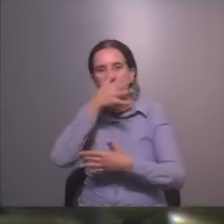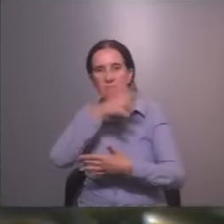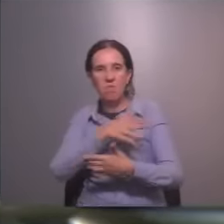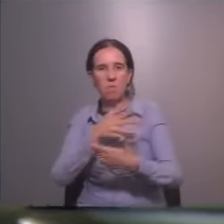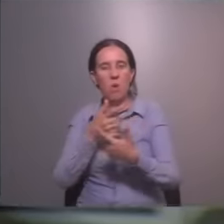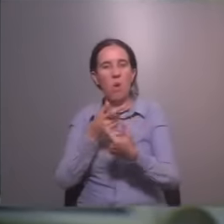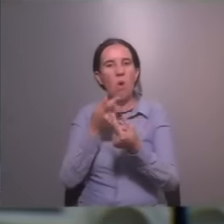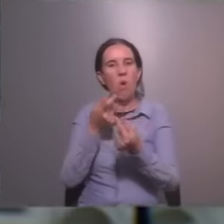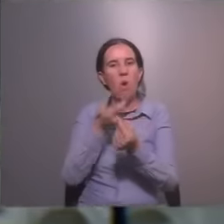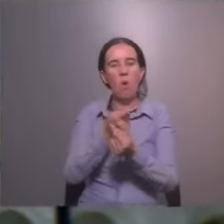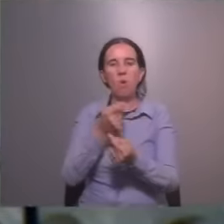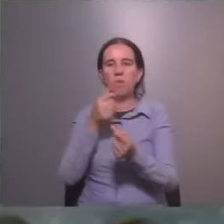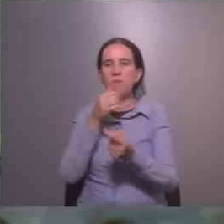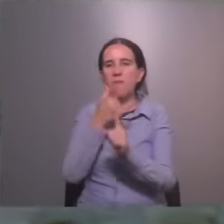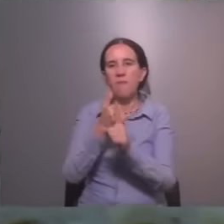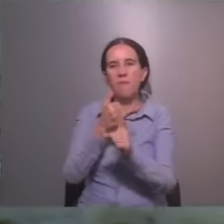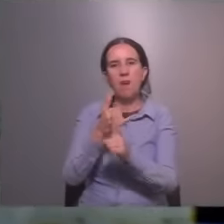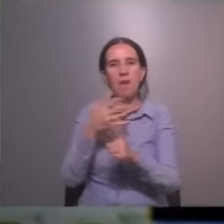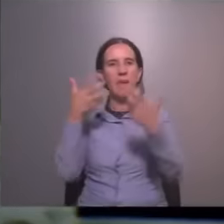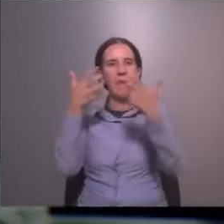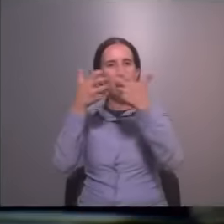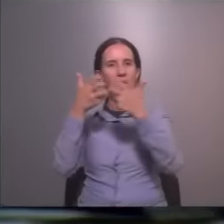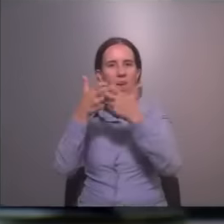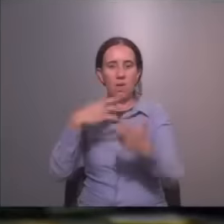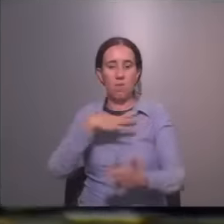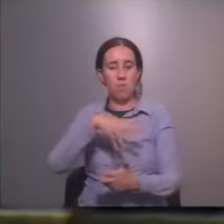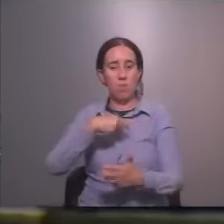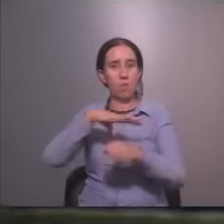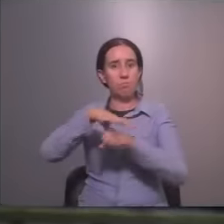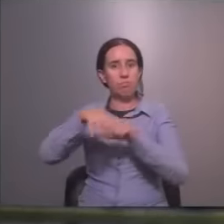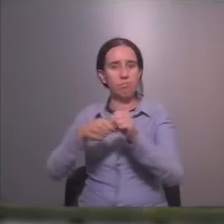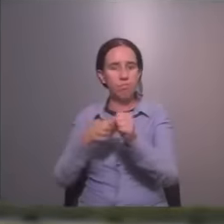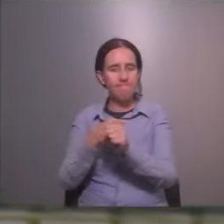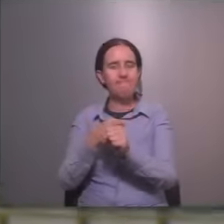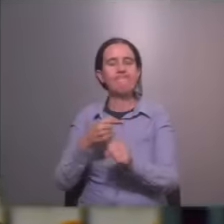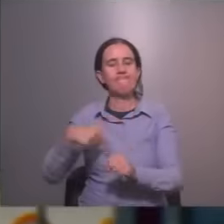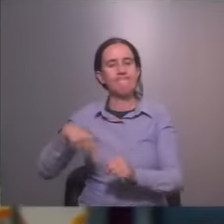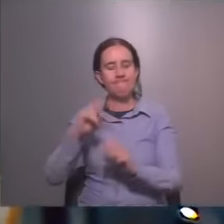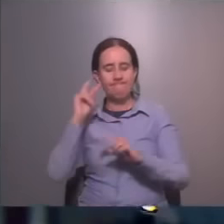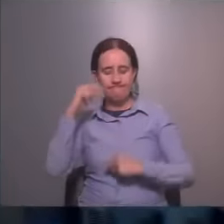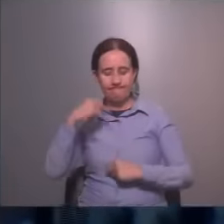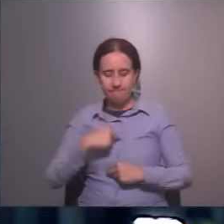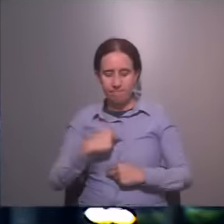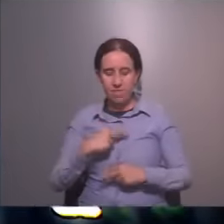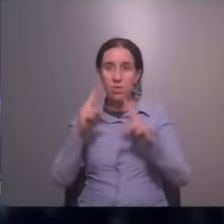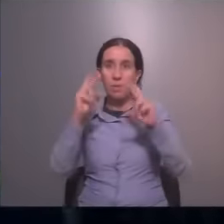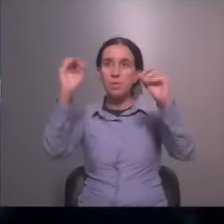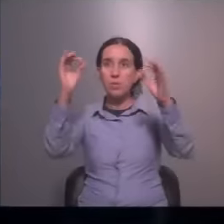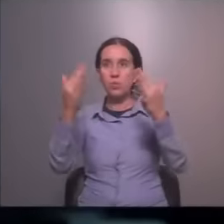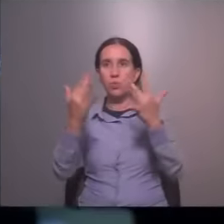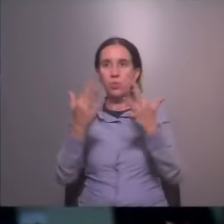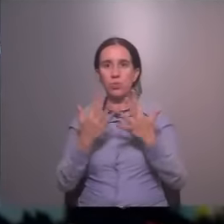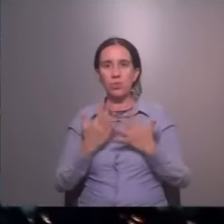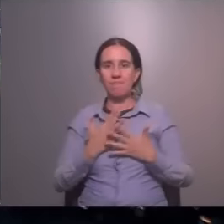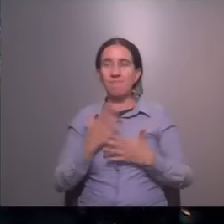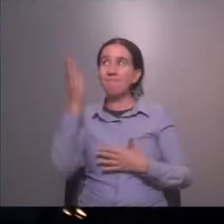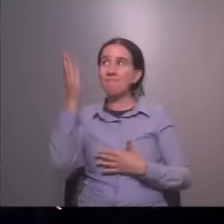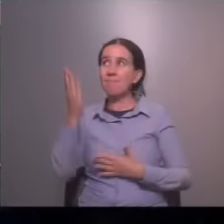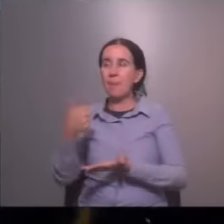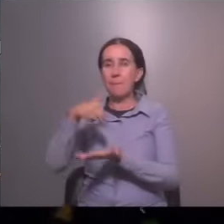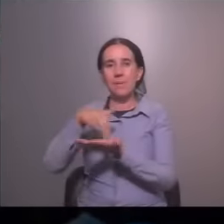Senhora da Paz, na noite da humanidade dilacerada pelo ódio, pela violência e pelas tantas guerras que destroem o